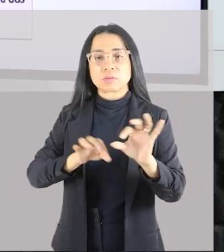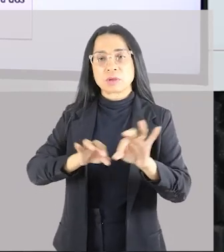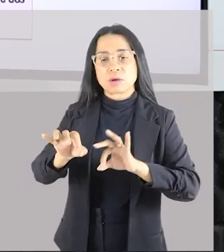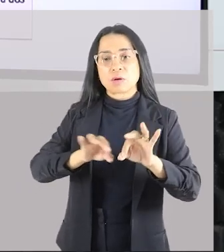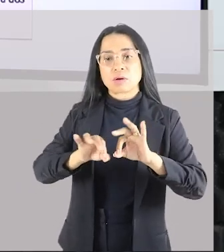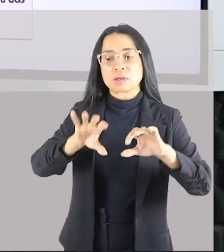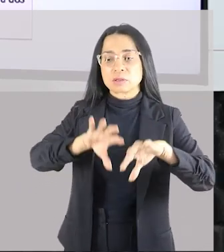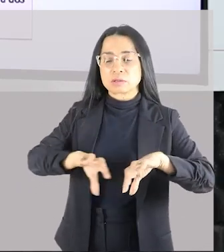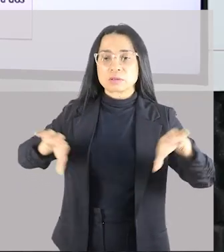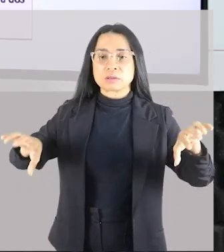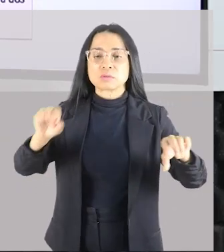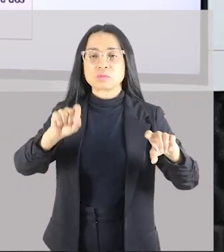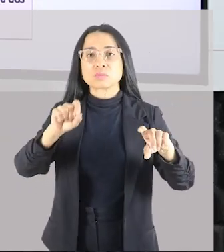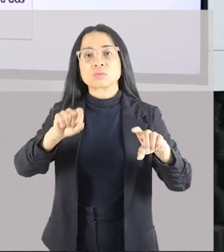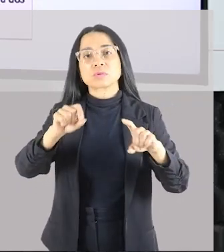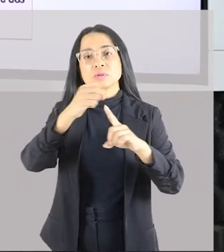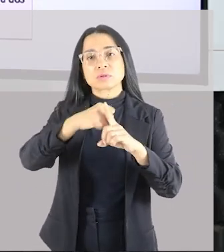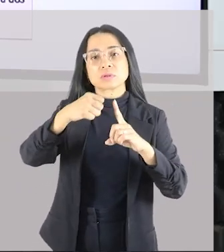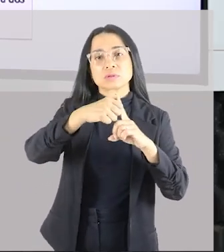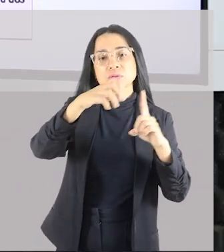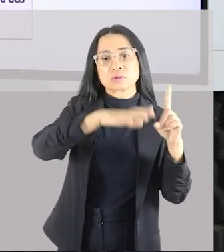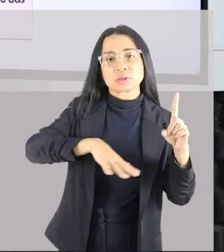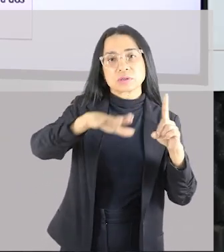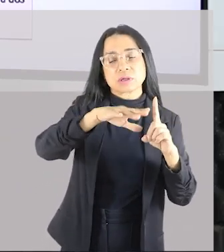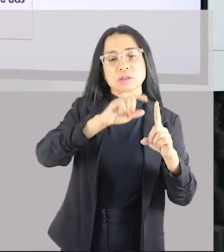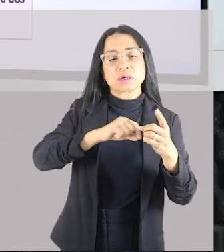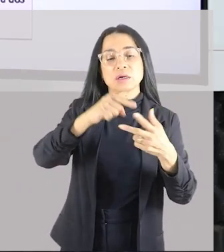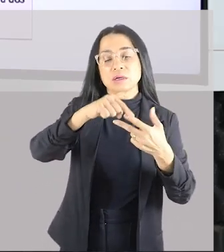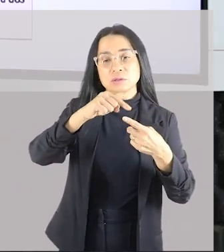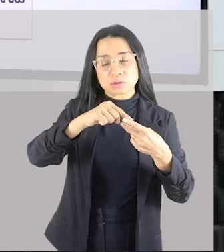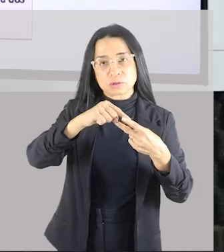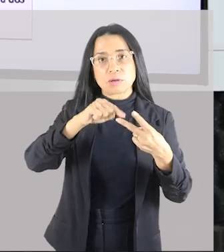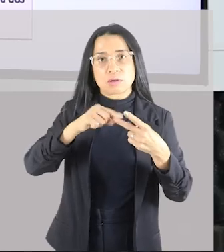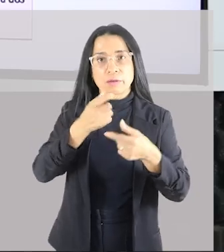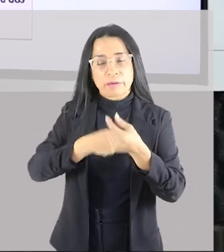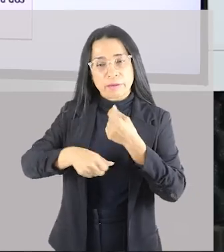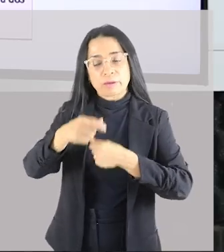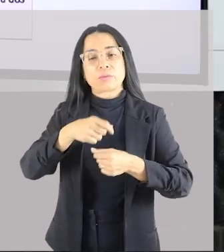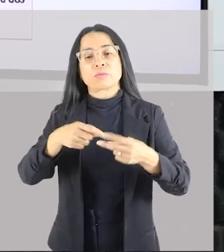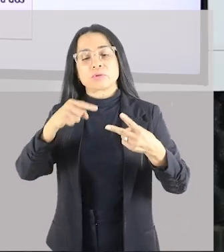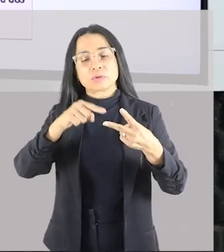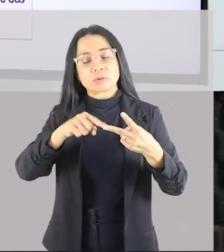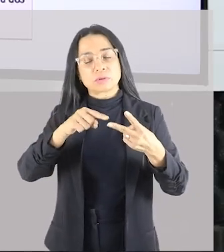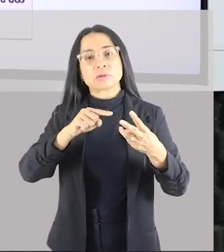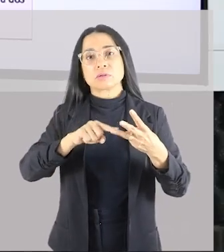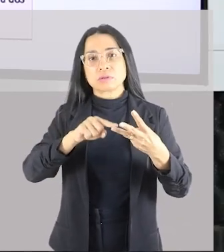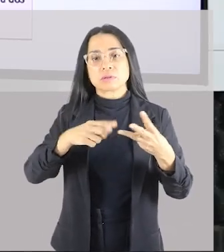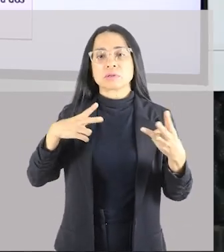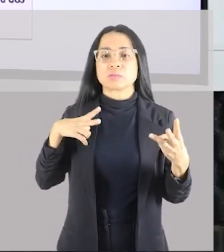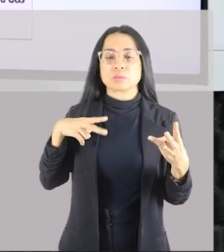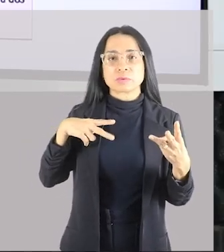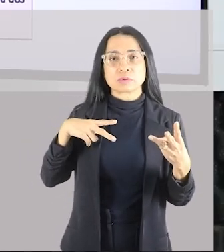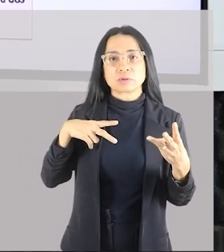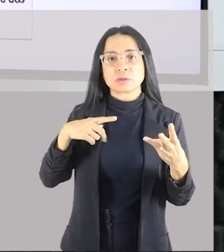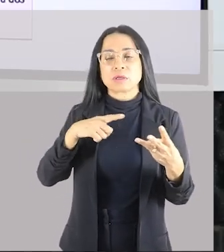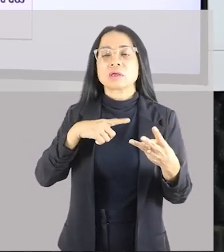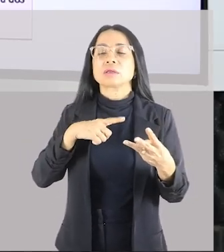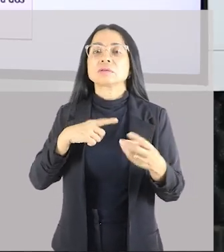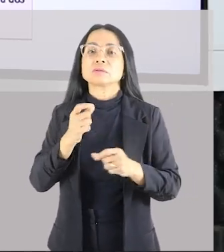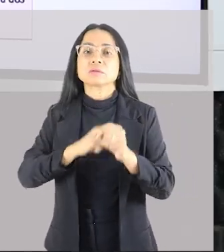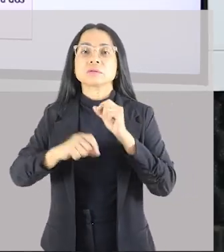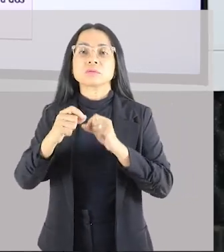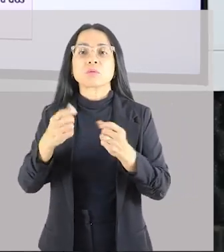que é sociedade, economia e propriedade, tendo como parâmetros os dois